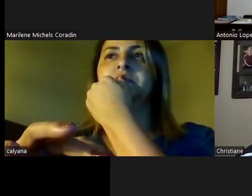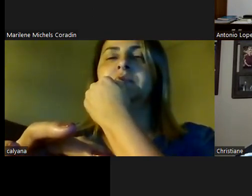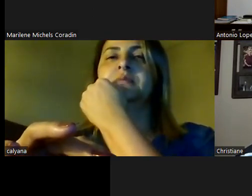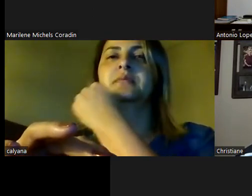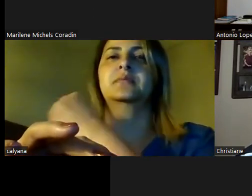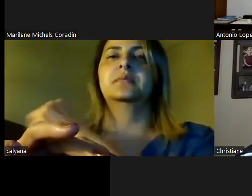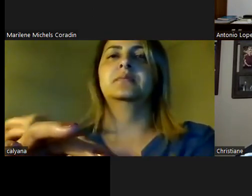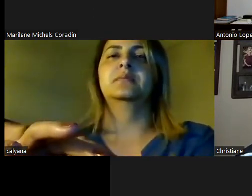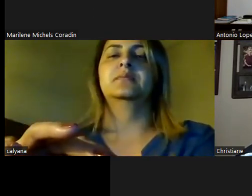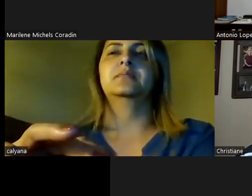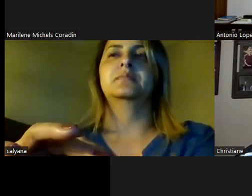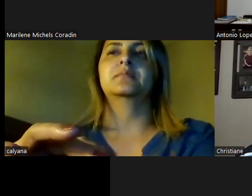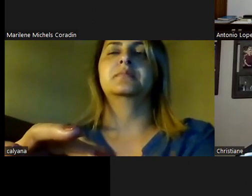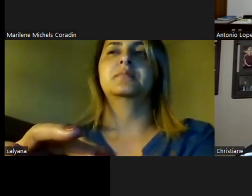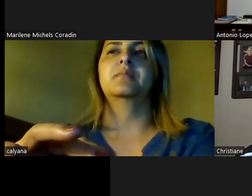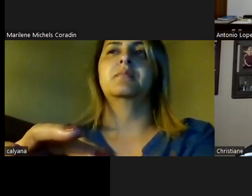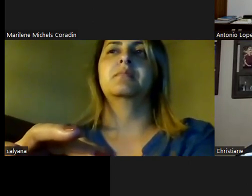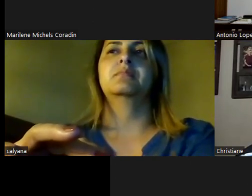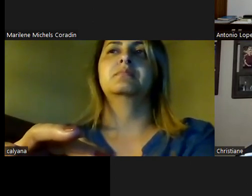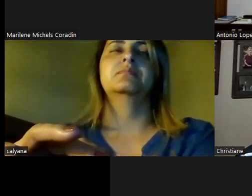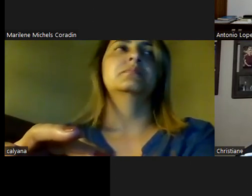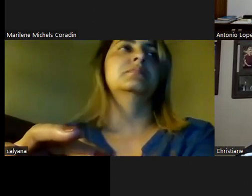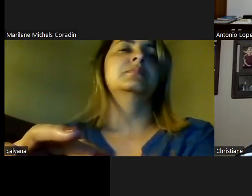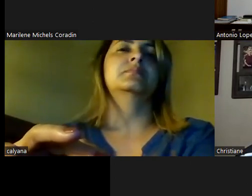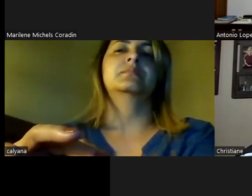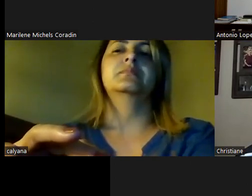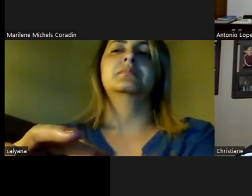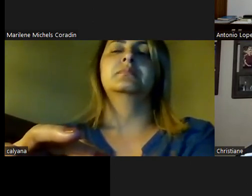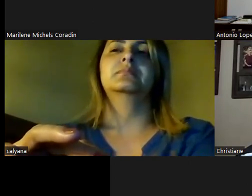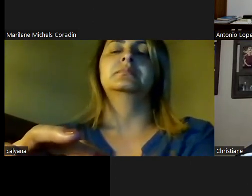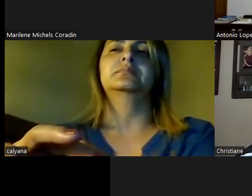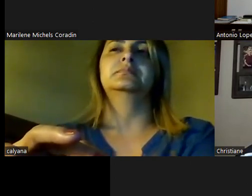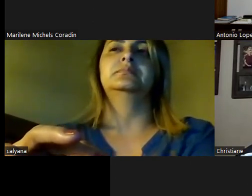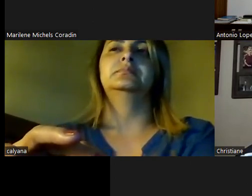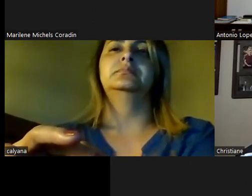as influências que tem toda esta fase na vida do indivíduo,